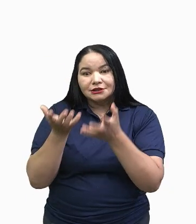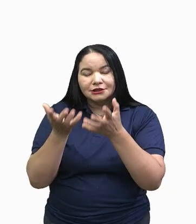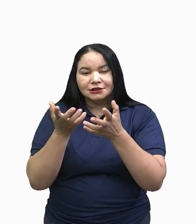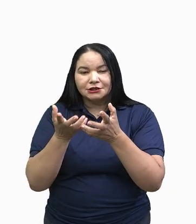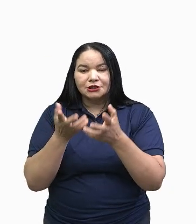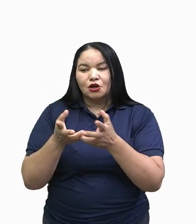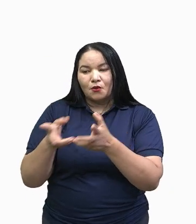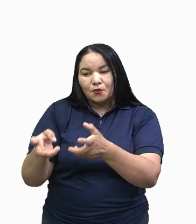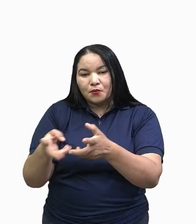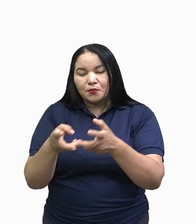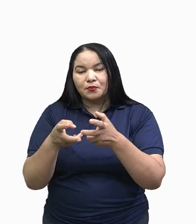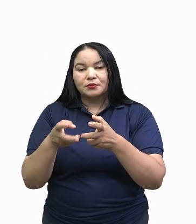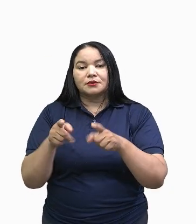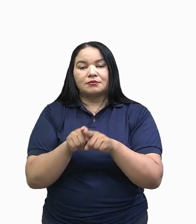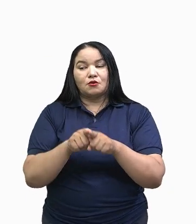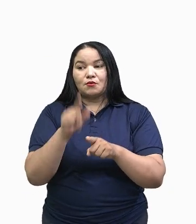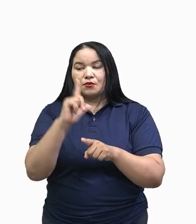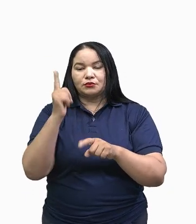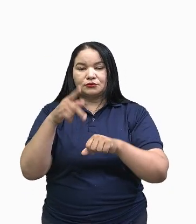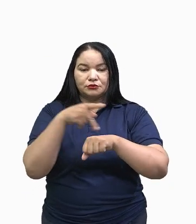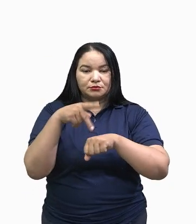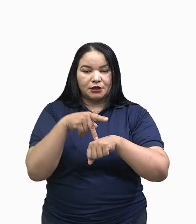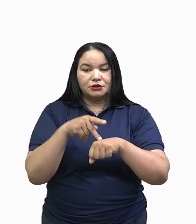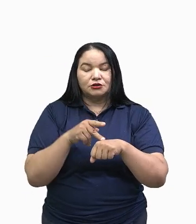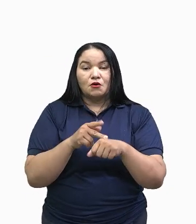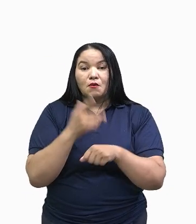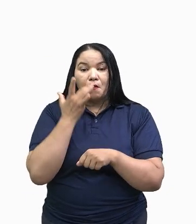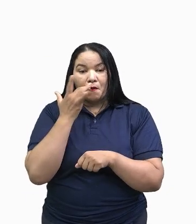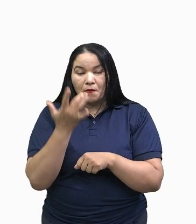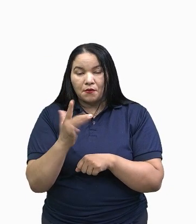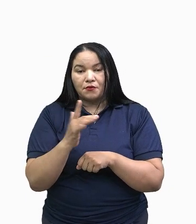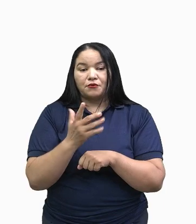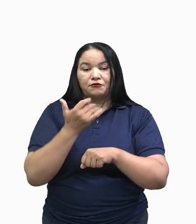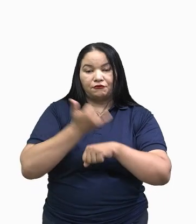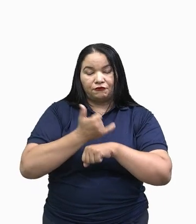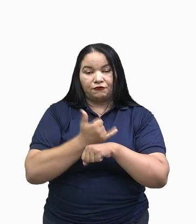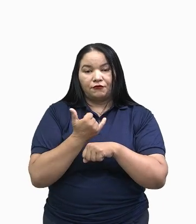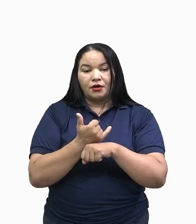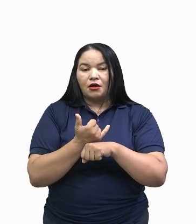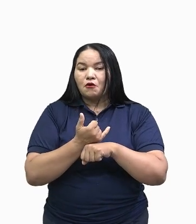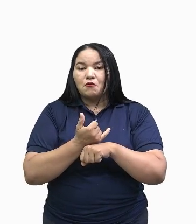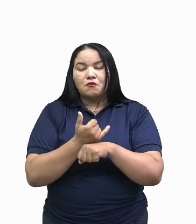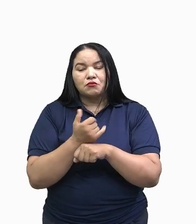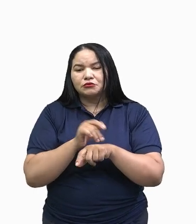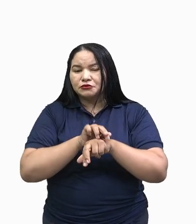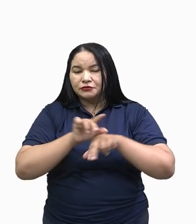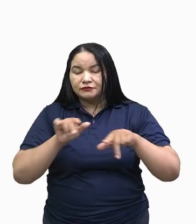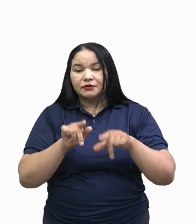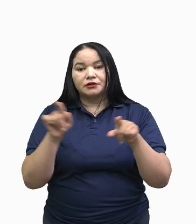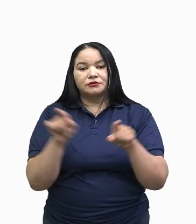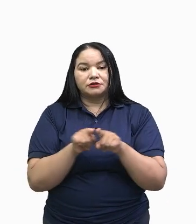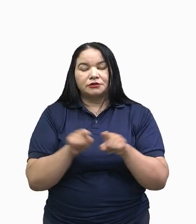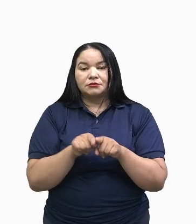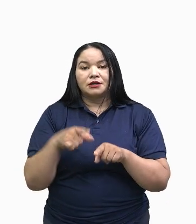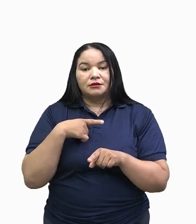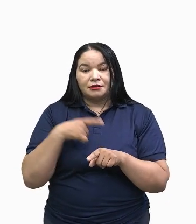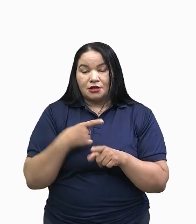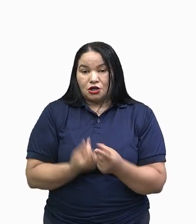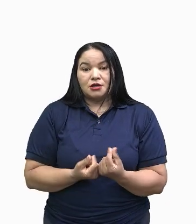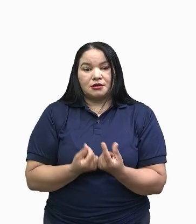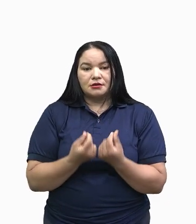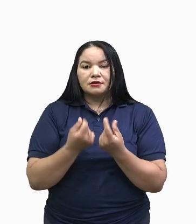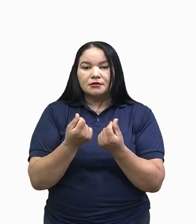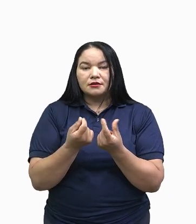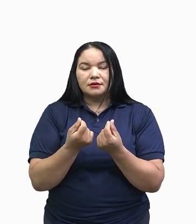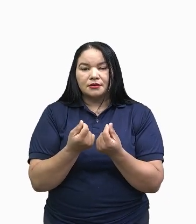outros países, né? Mineração do ouro, ferro, cobre e elementos dessas terras raras, elas geram riqueza, pessoal, aí